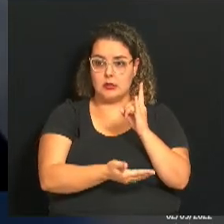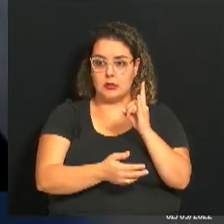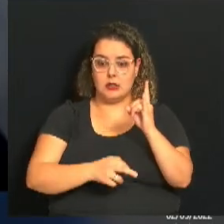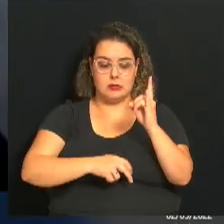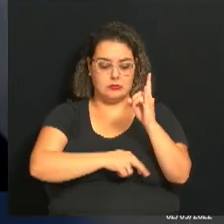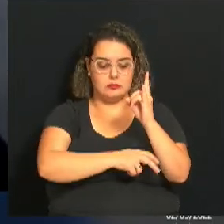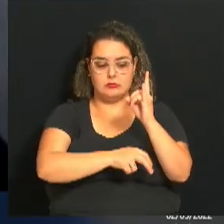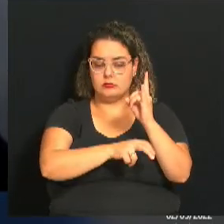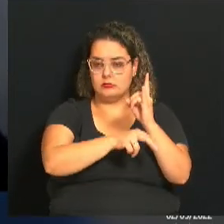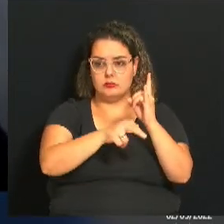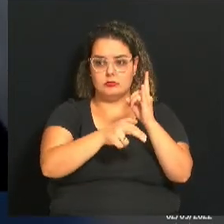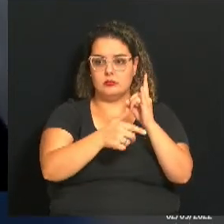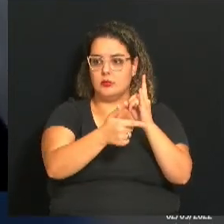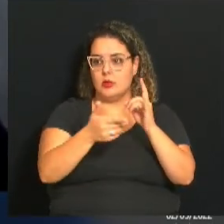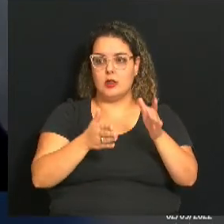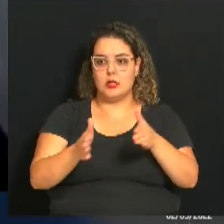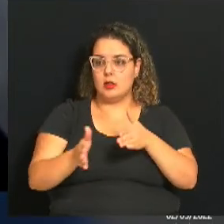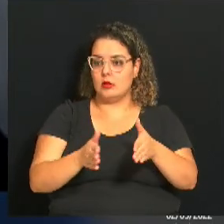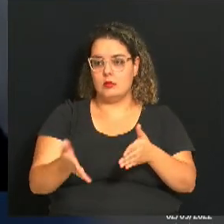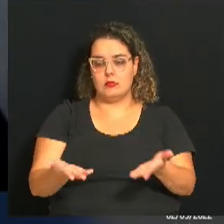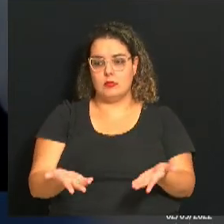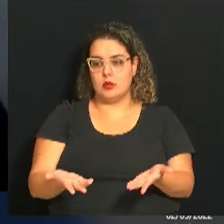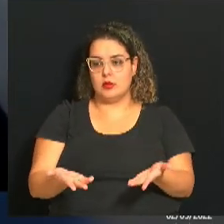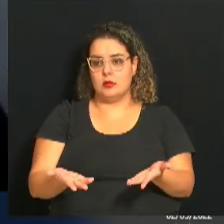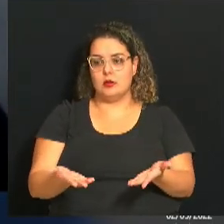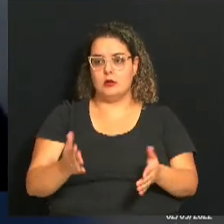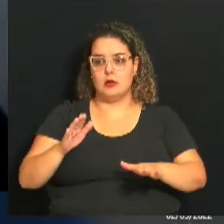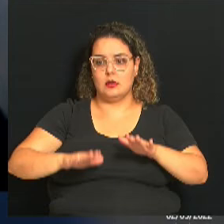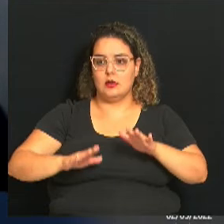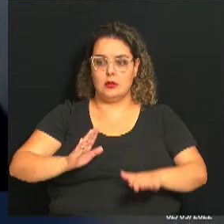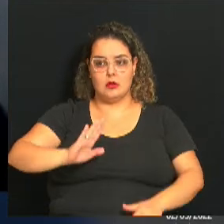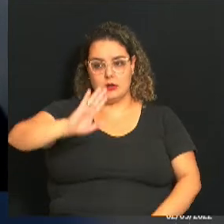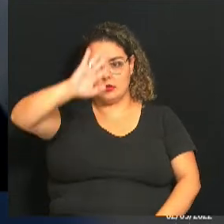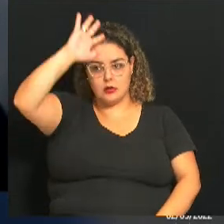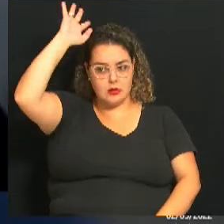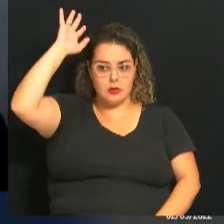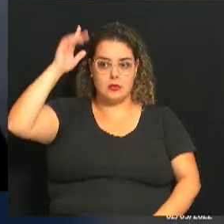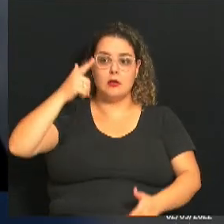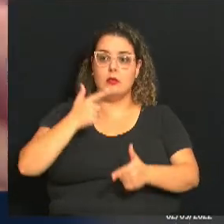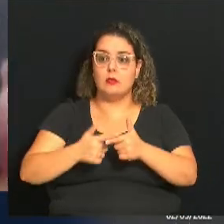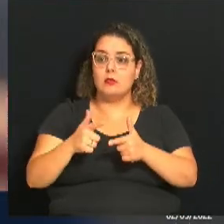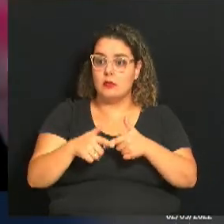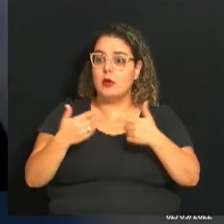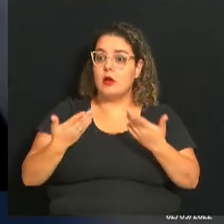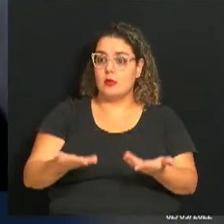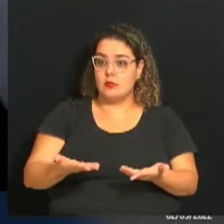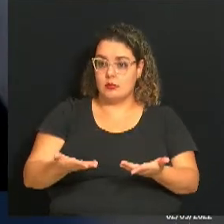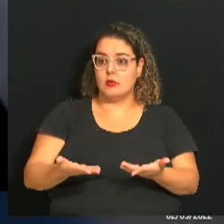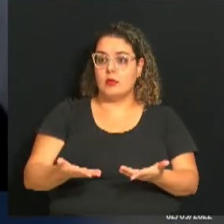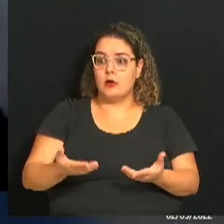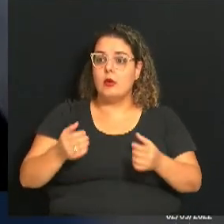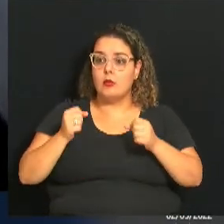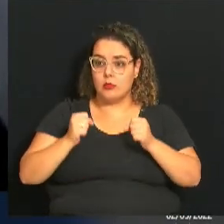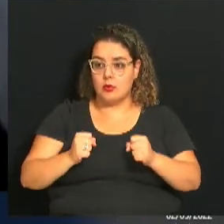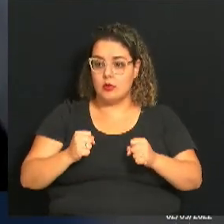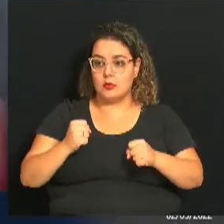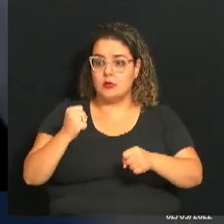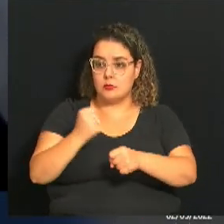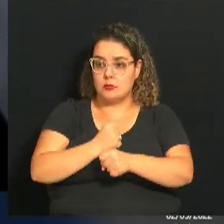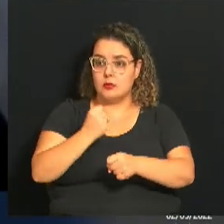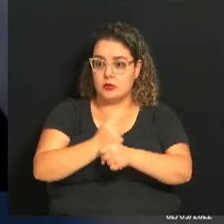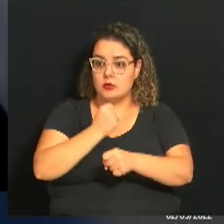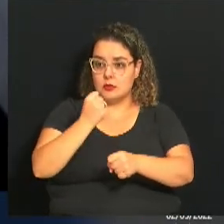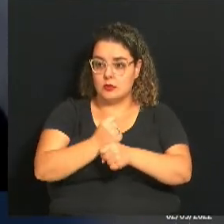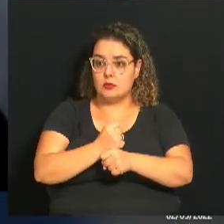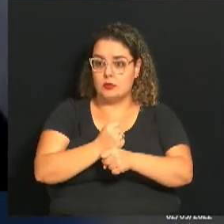atende a acessibilidade, às vezes, o corpo de bombeiro não, às vezes, tem problemas com relação a isso. Podemos construir escadas, às vezes,